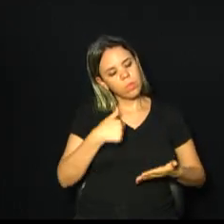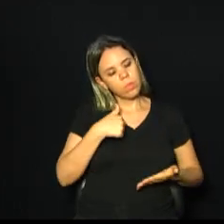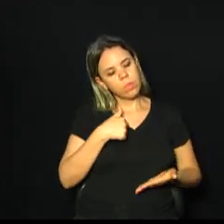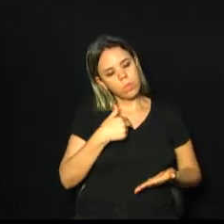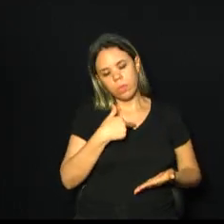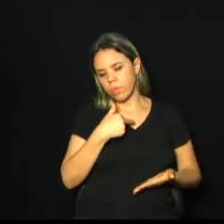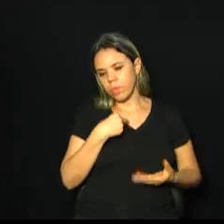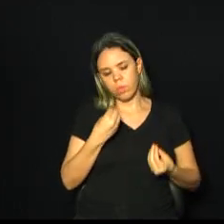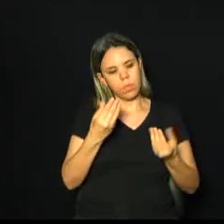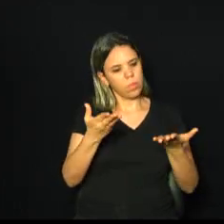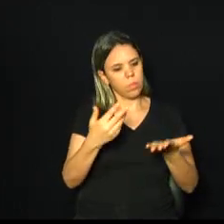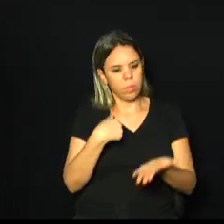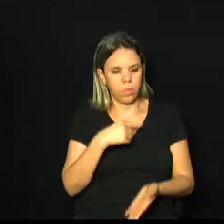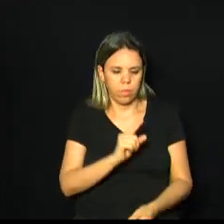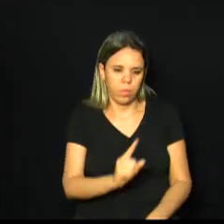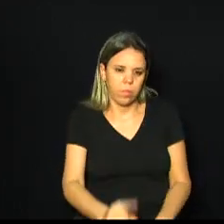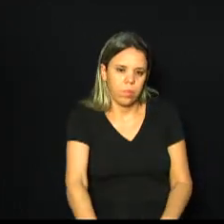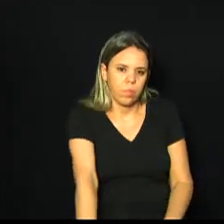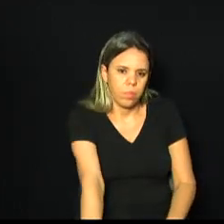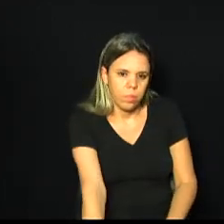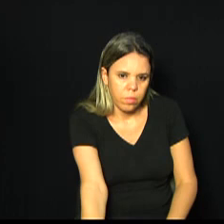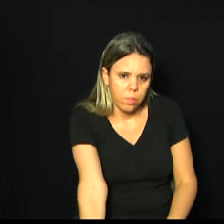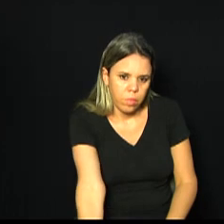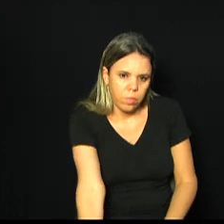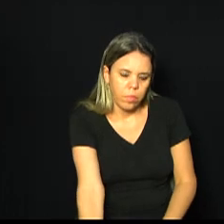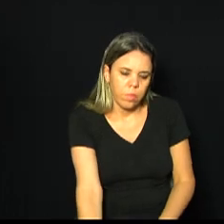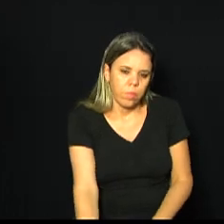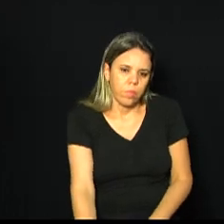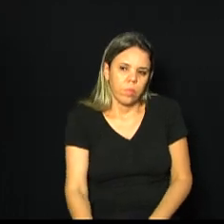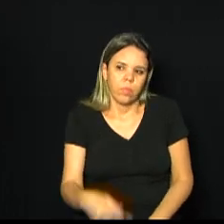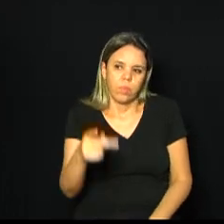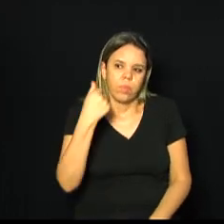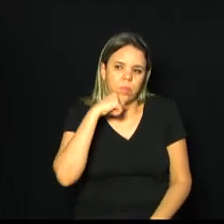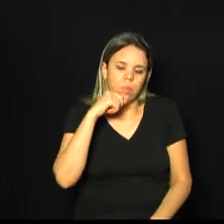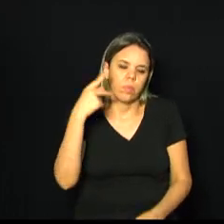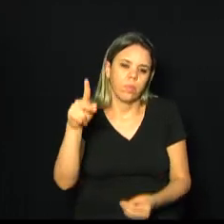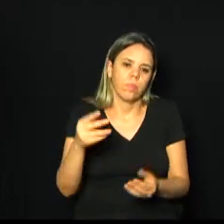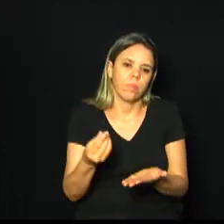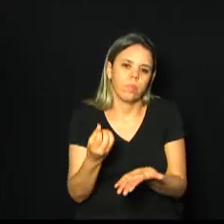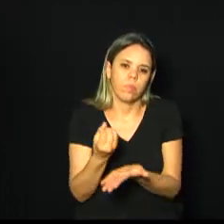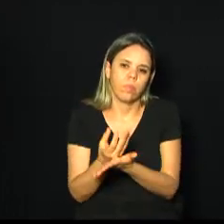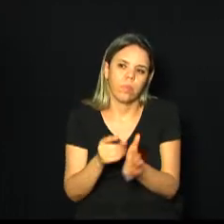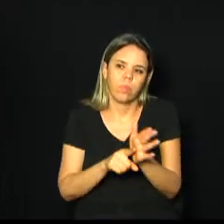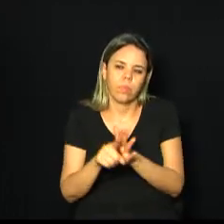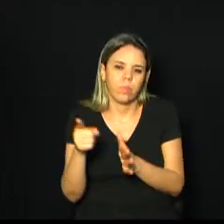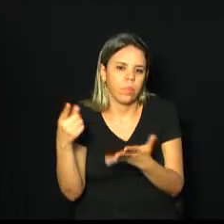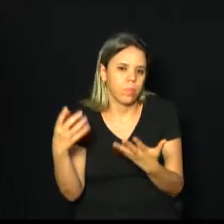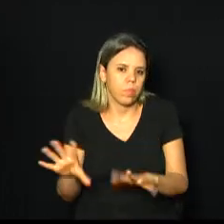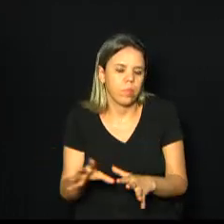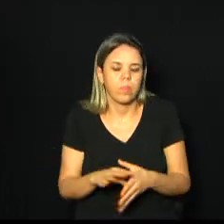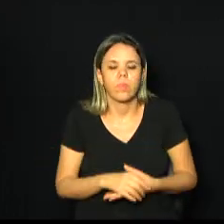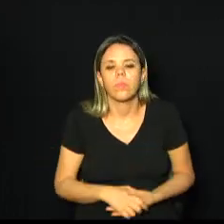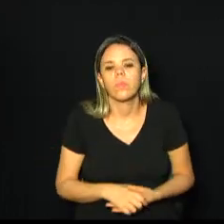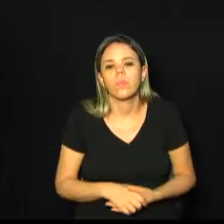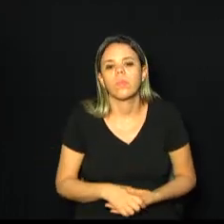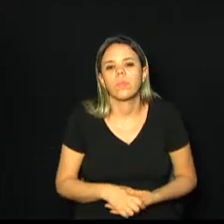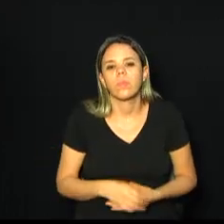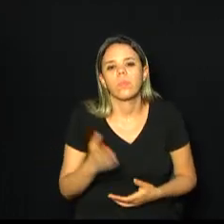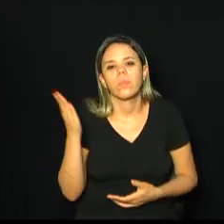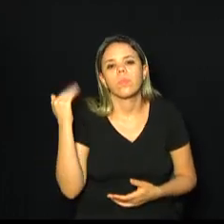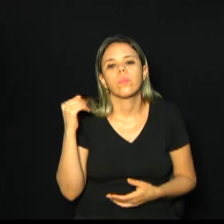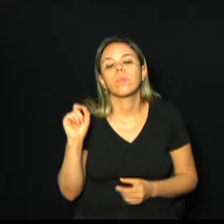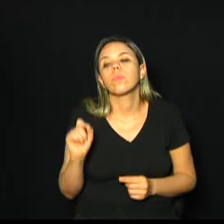posso te entregar. Esse é um dado da sua mãe. Se ela não quiser que você